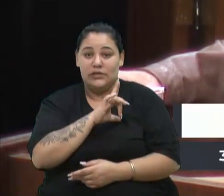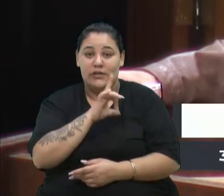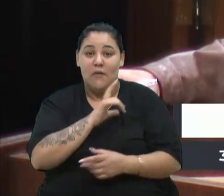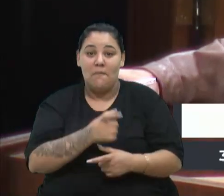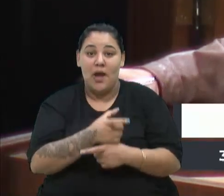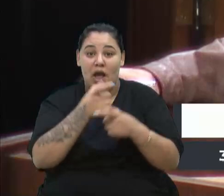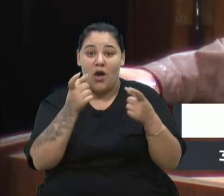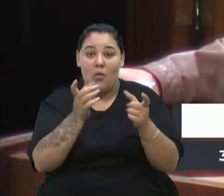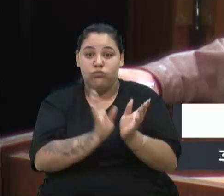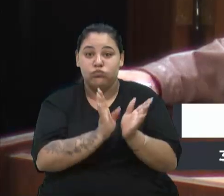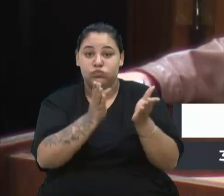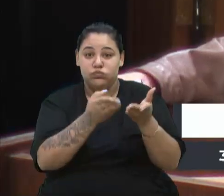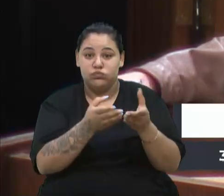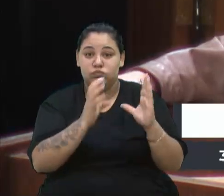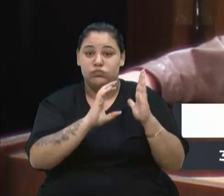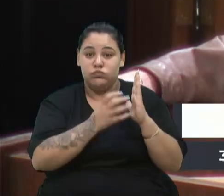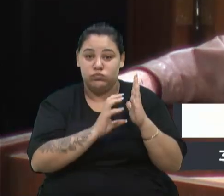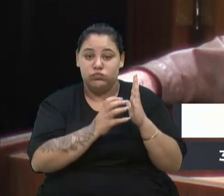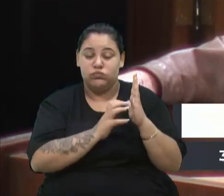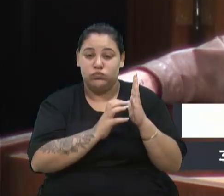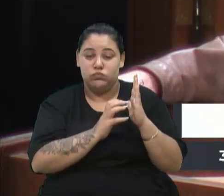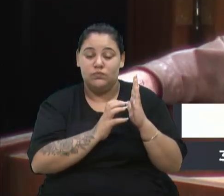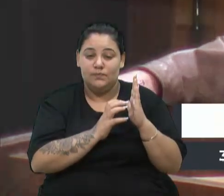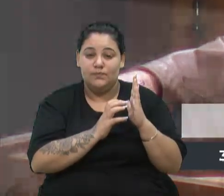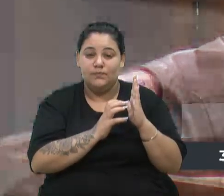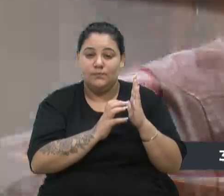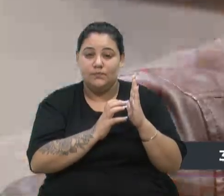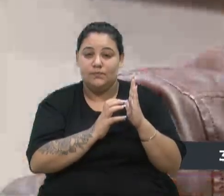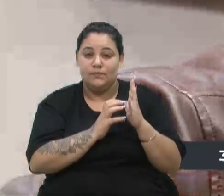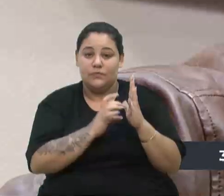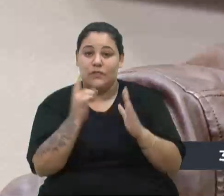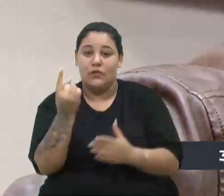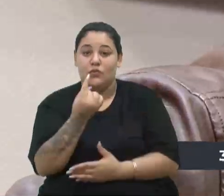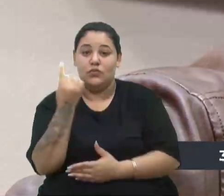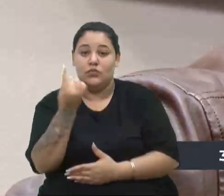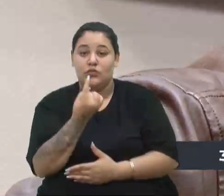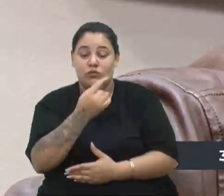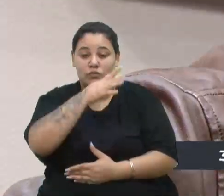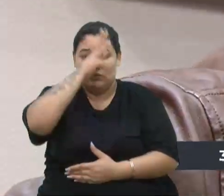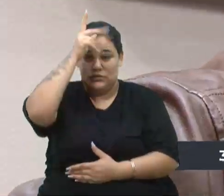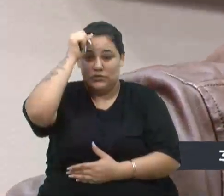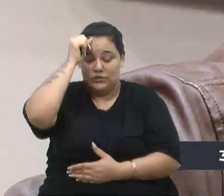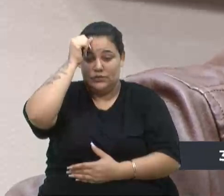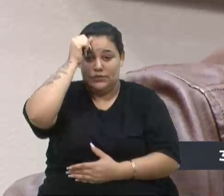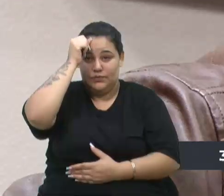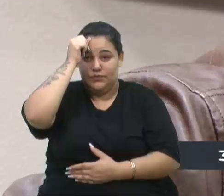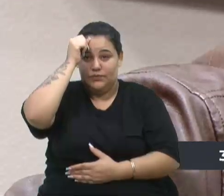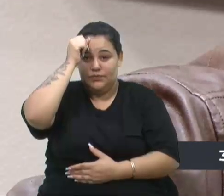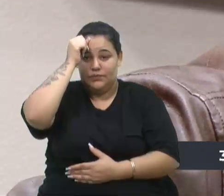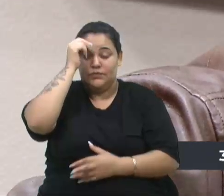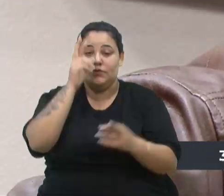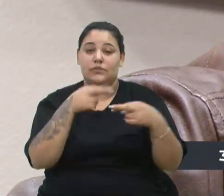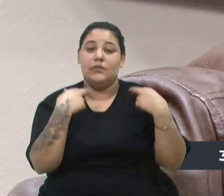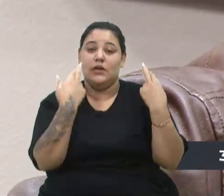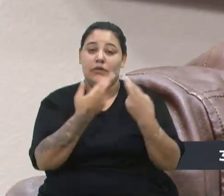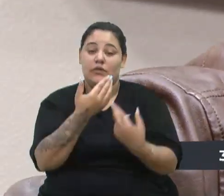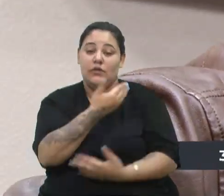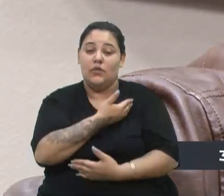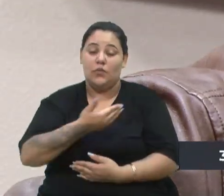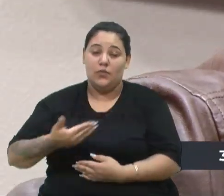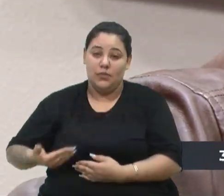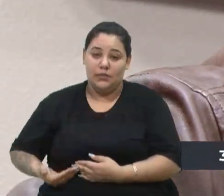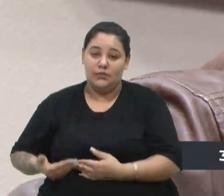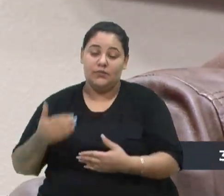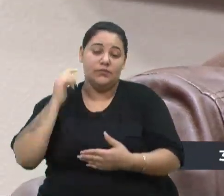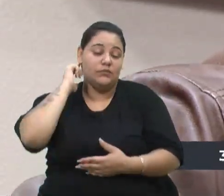comitiva de parlamentares a um único município para uma audiência com o secretário estadual